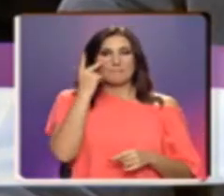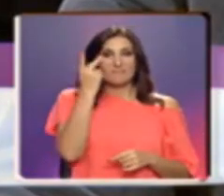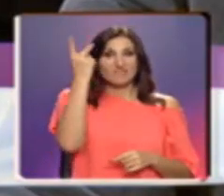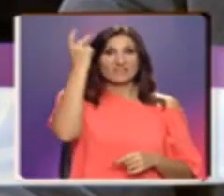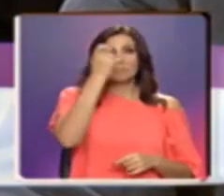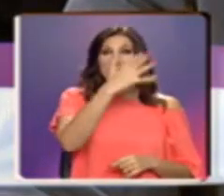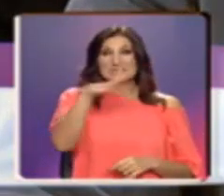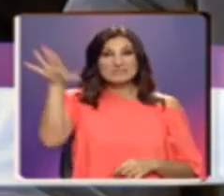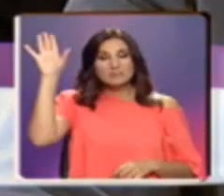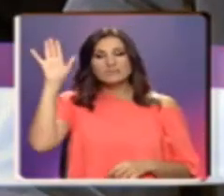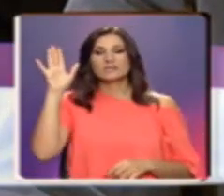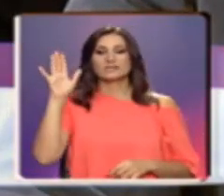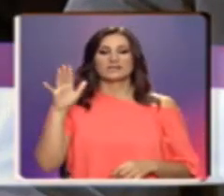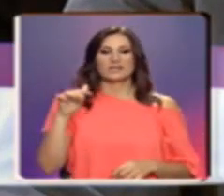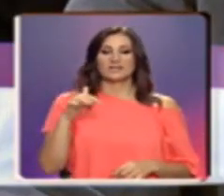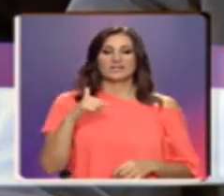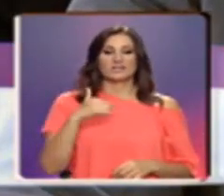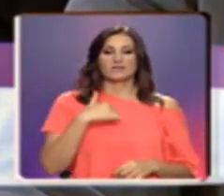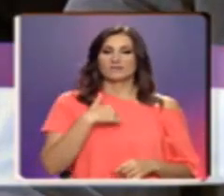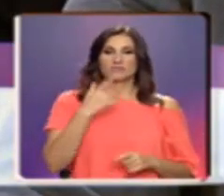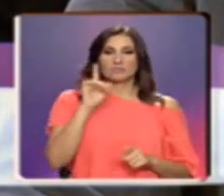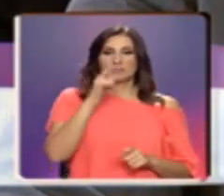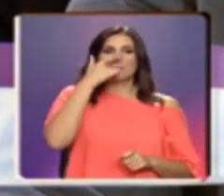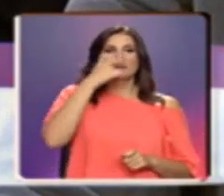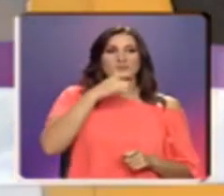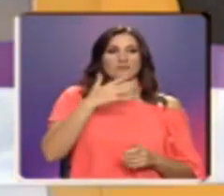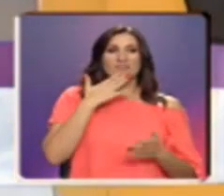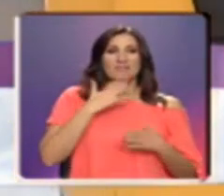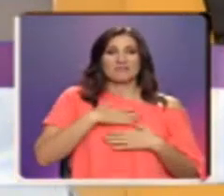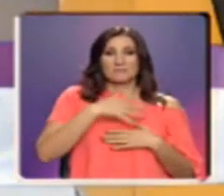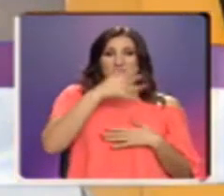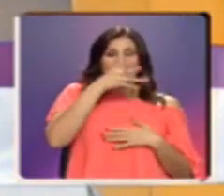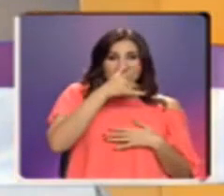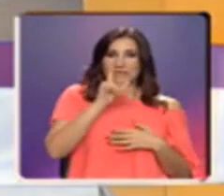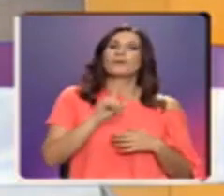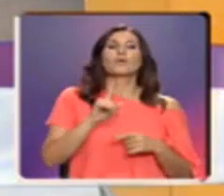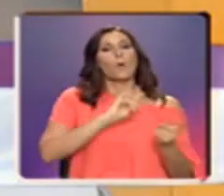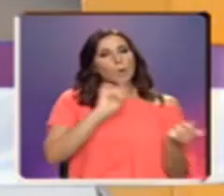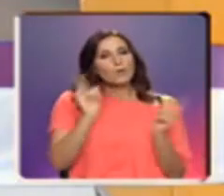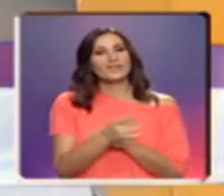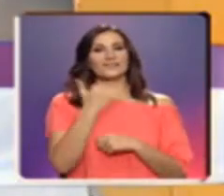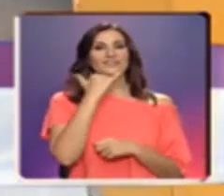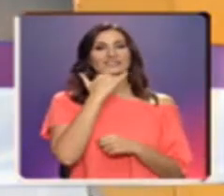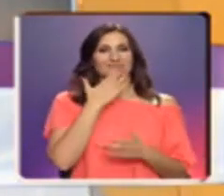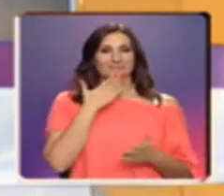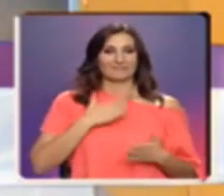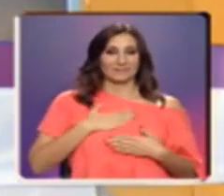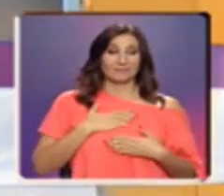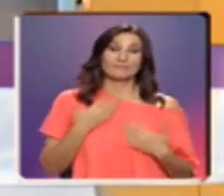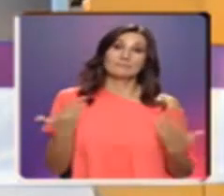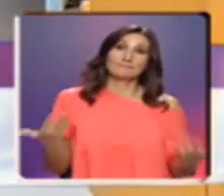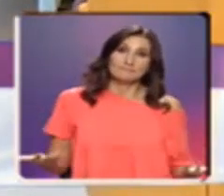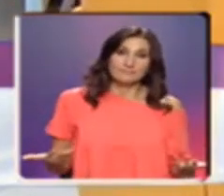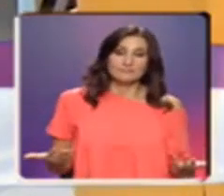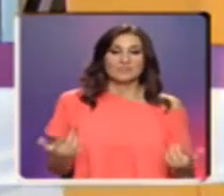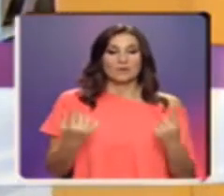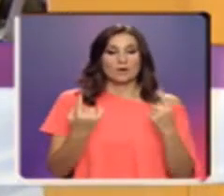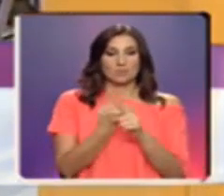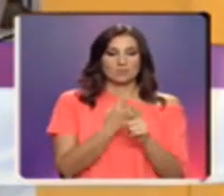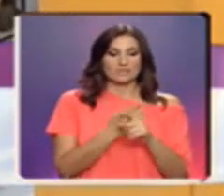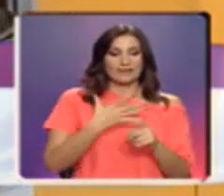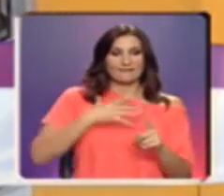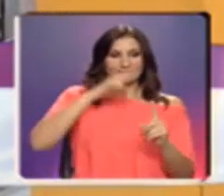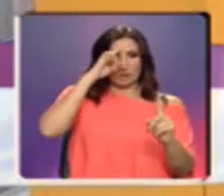tenho a certeza absoluta que não iria ser uma pessoa infeliz, antes pelo contrário, ia ser uma pessoa extremamente feliz. Agora, uma coisa é nós